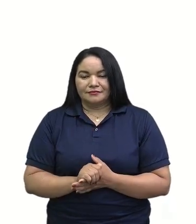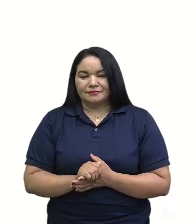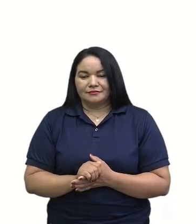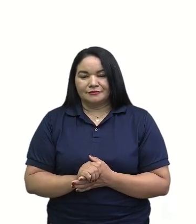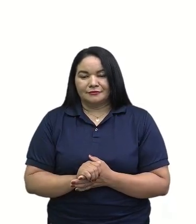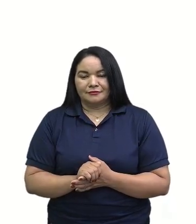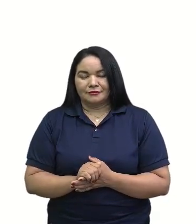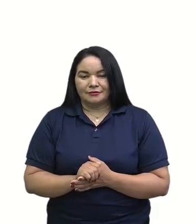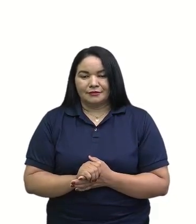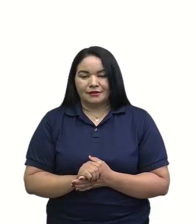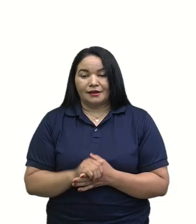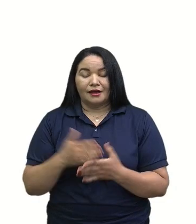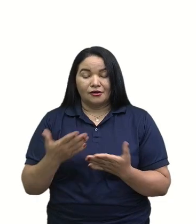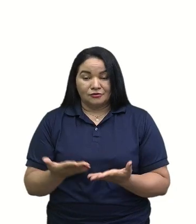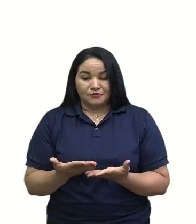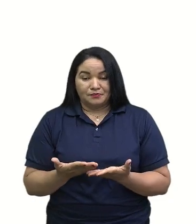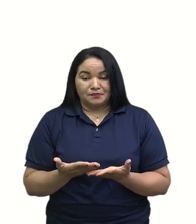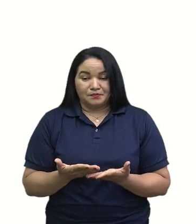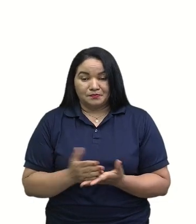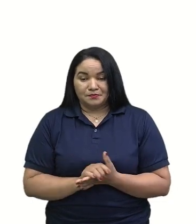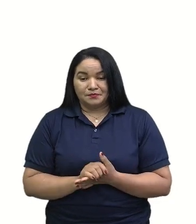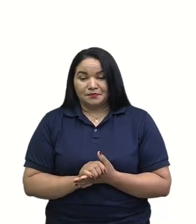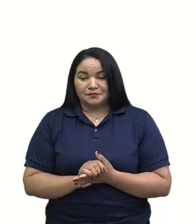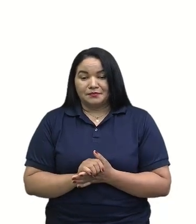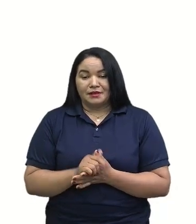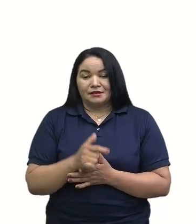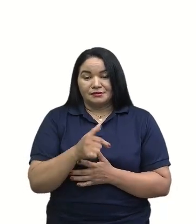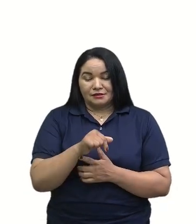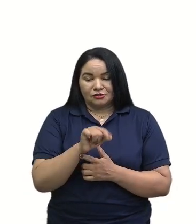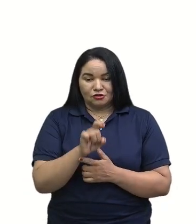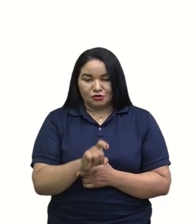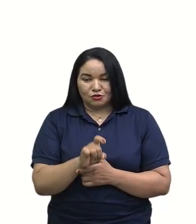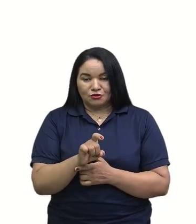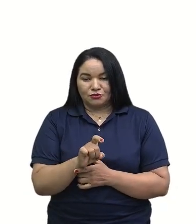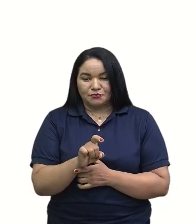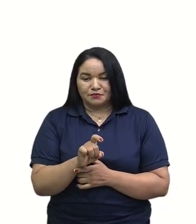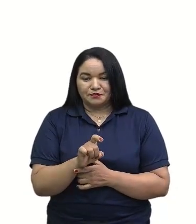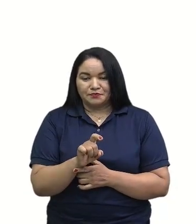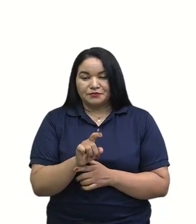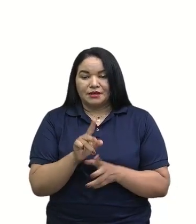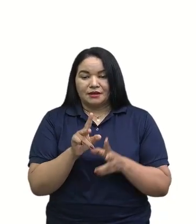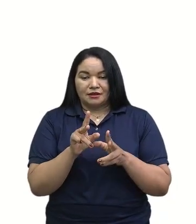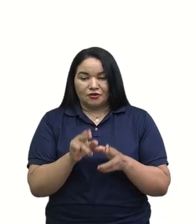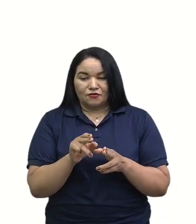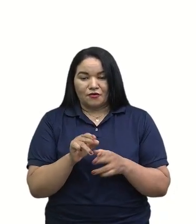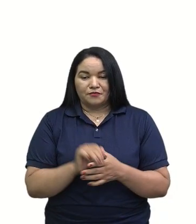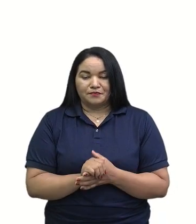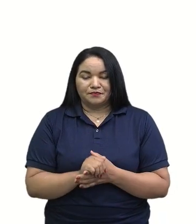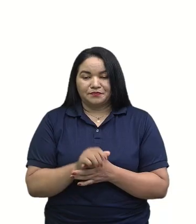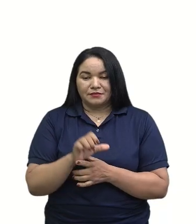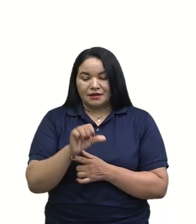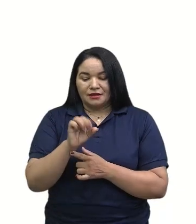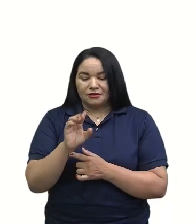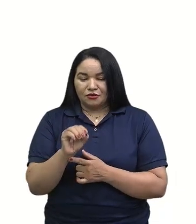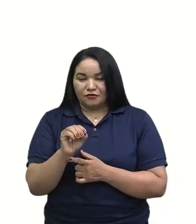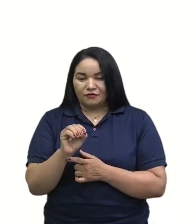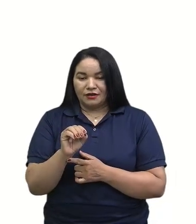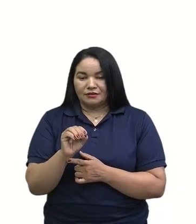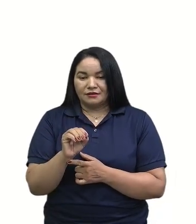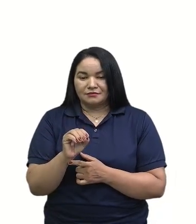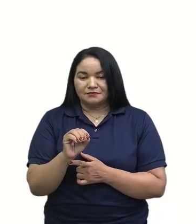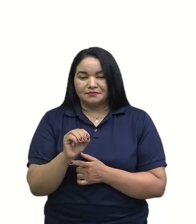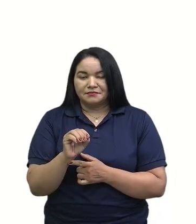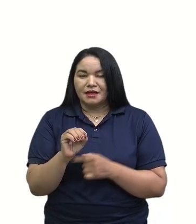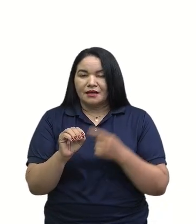Tudo bem? Agora é só fazer cálculo. Nós vamos ter aqui, ó, 7x igual a 90. E esse